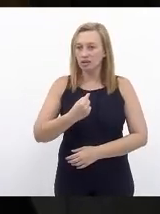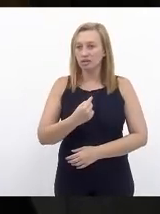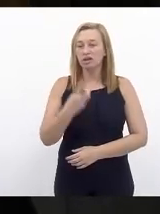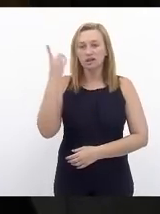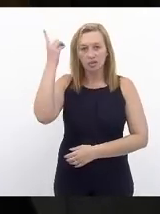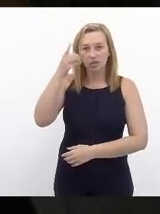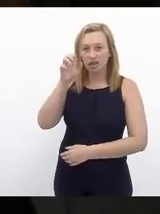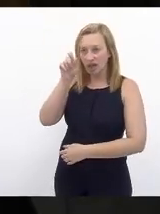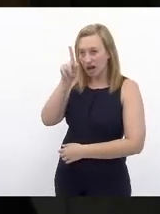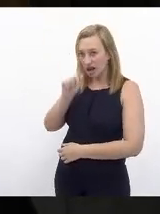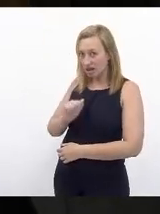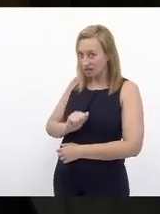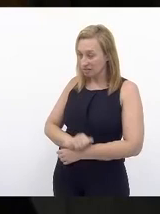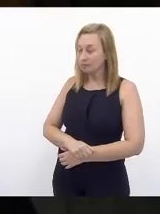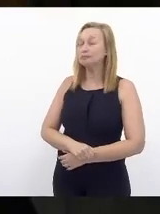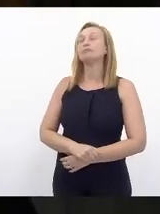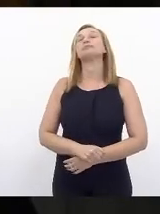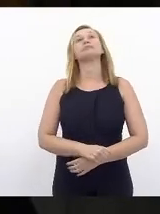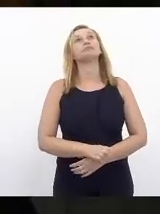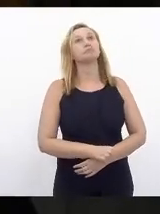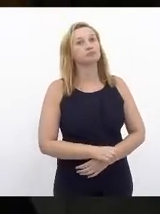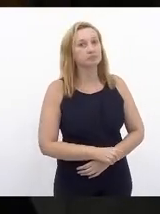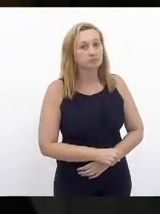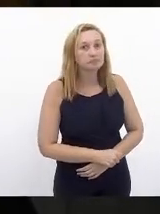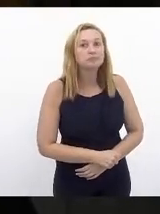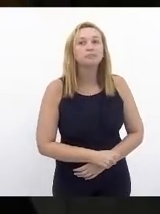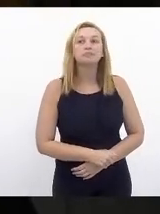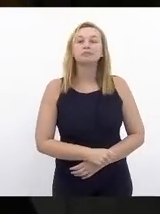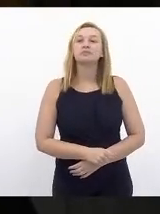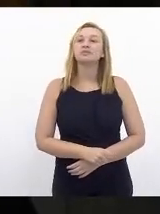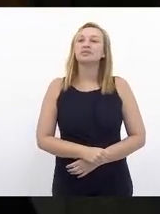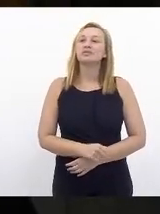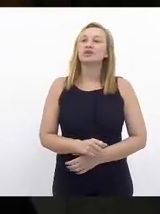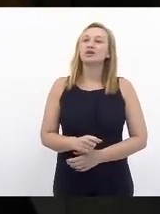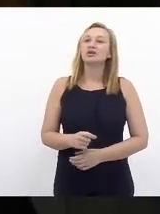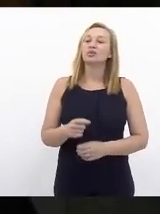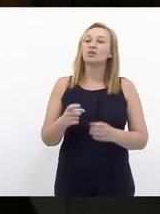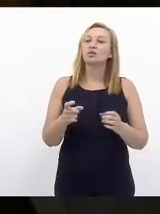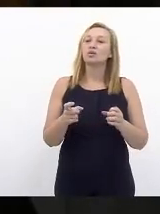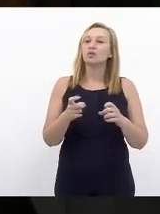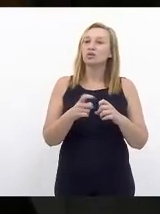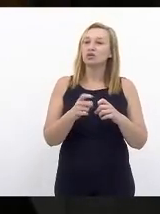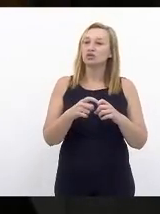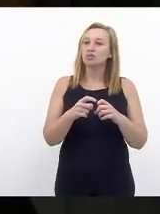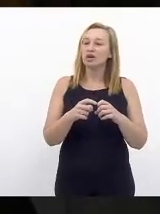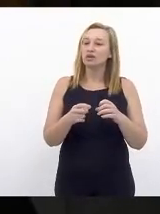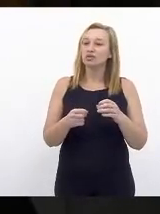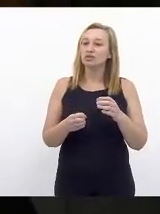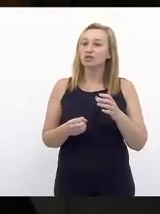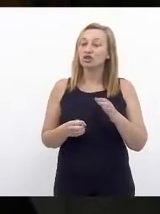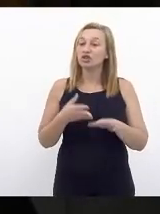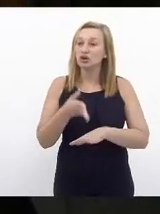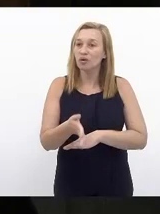deputada Lana, em menos de uma hora que os médicos apareceram, acabou a fila.